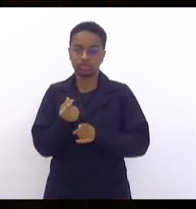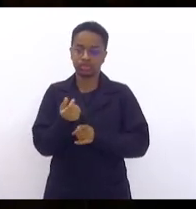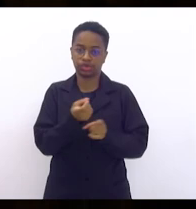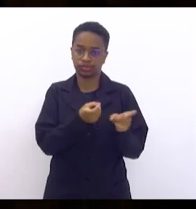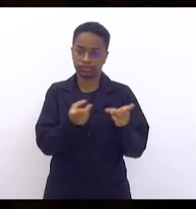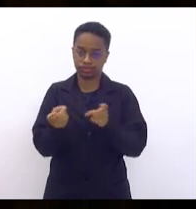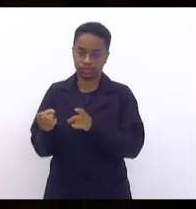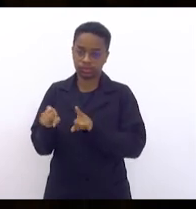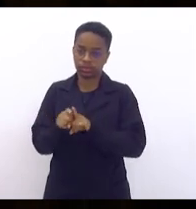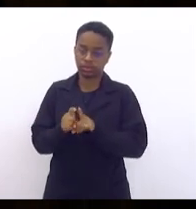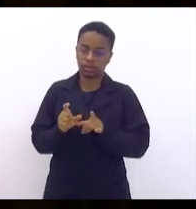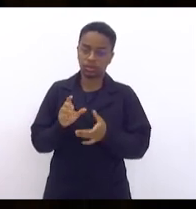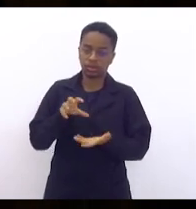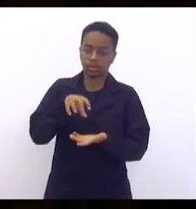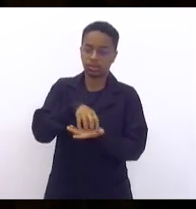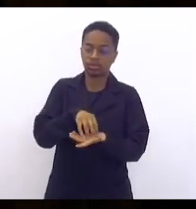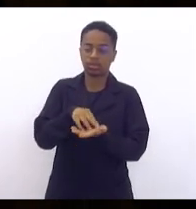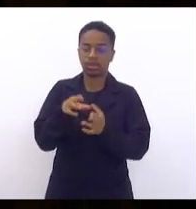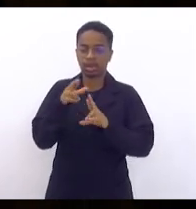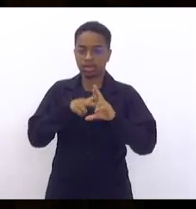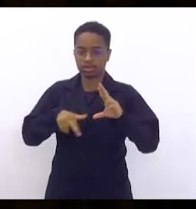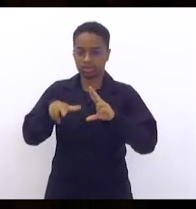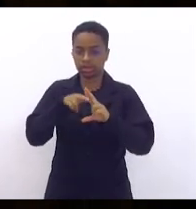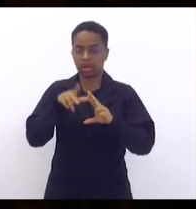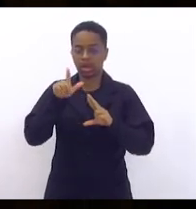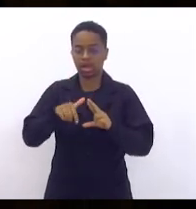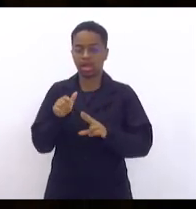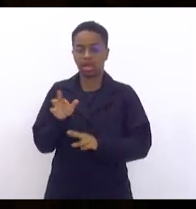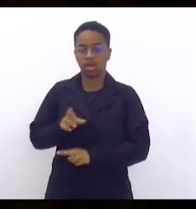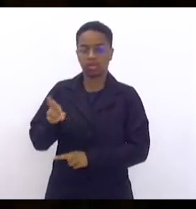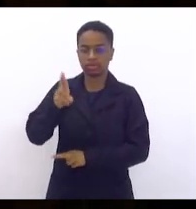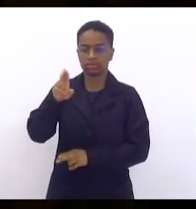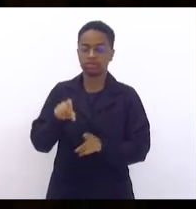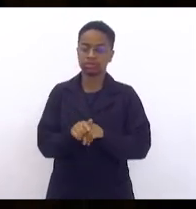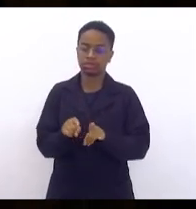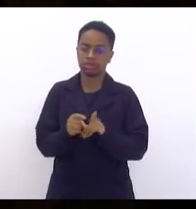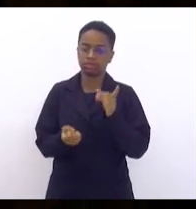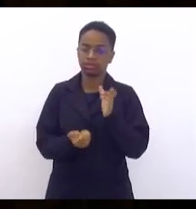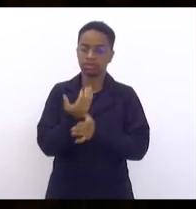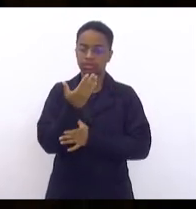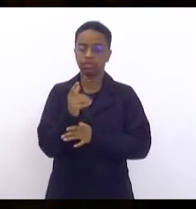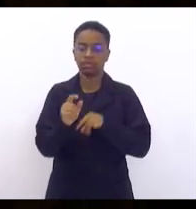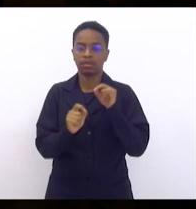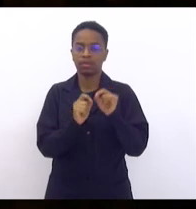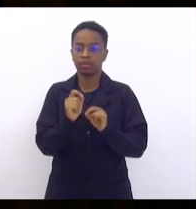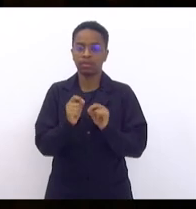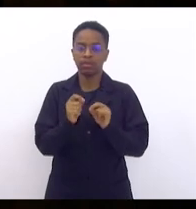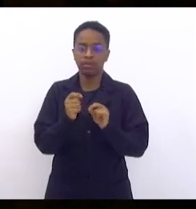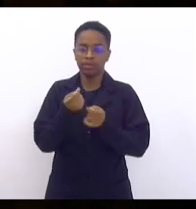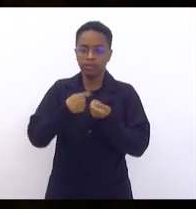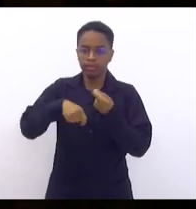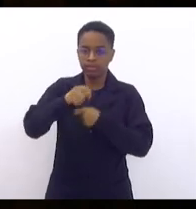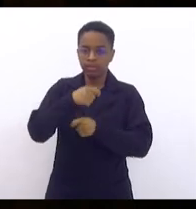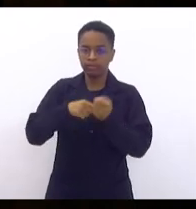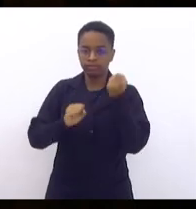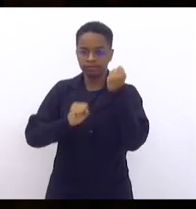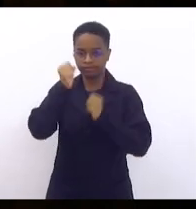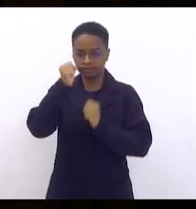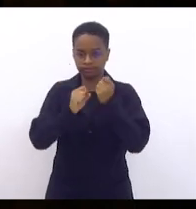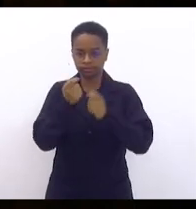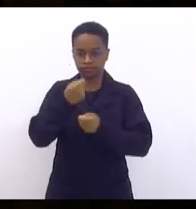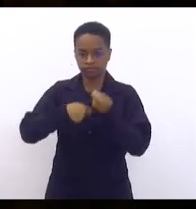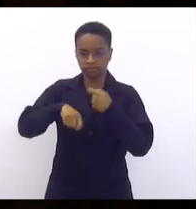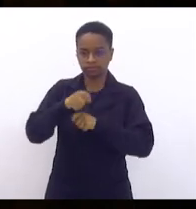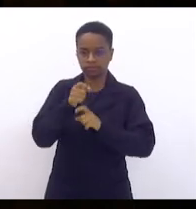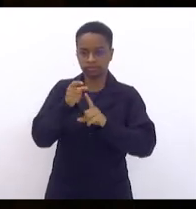dos povos reciclagem vai ser na rocinha e mais do que isso na Rocinha a gente vai implementar também uma fábrica de Economia circular vai ser a primeira fábrica de Economia